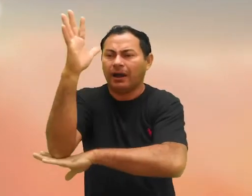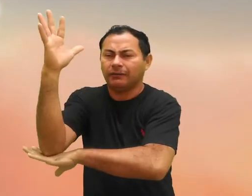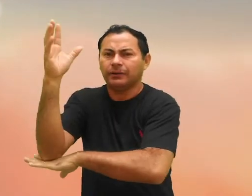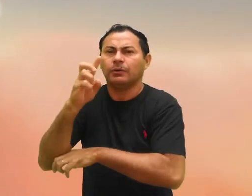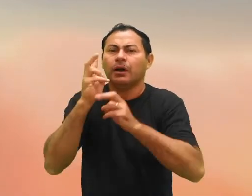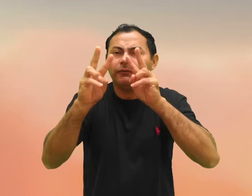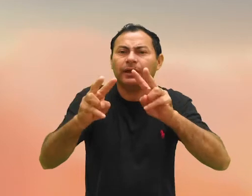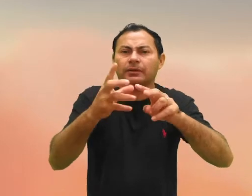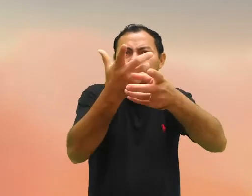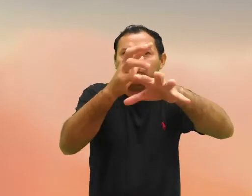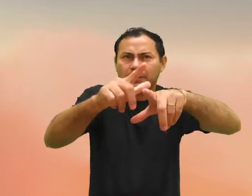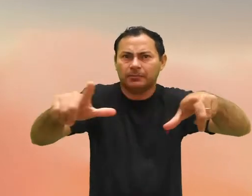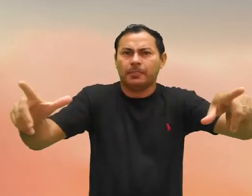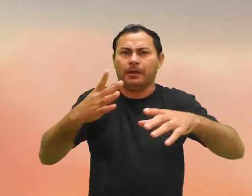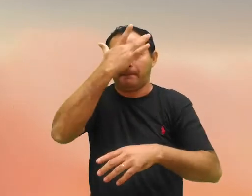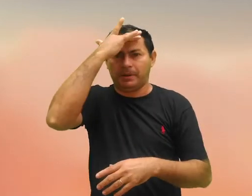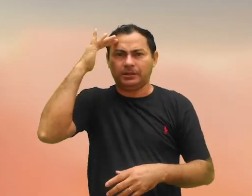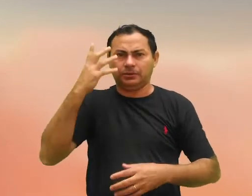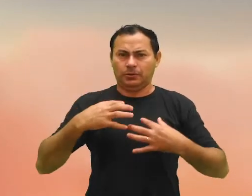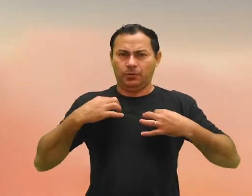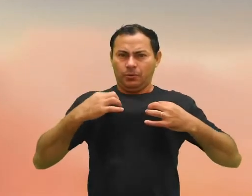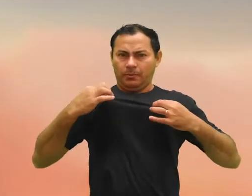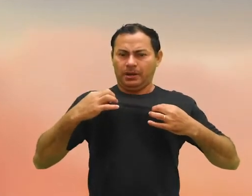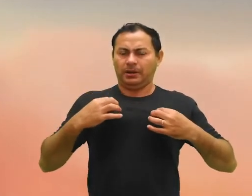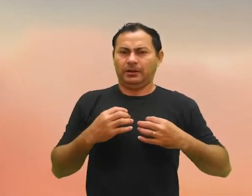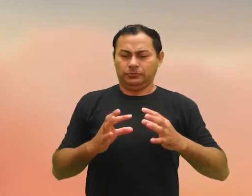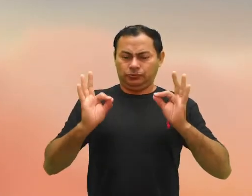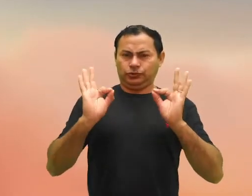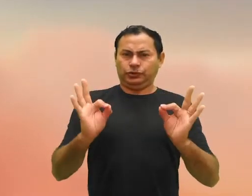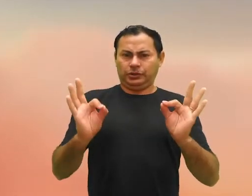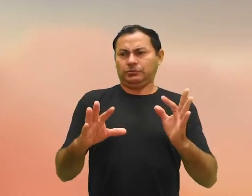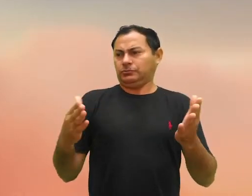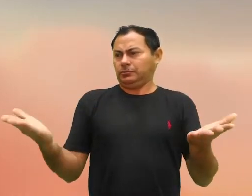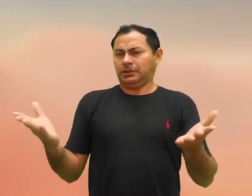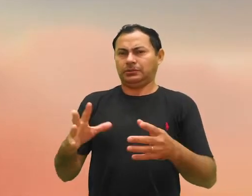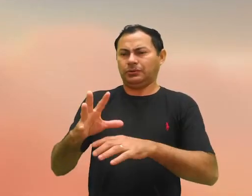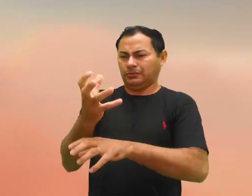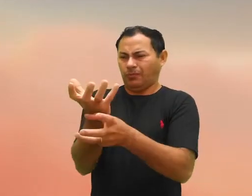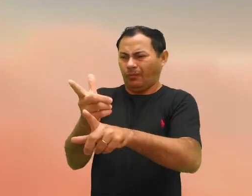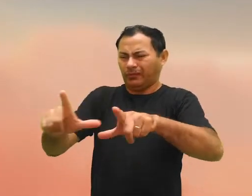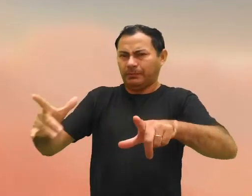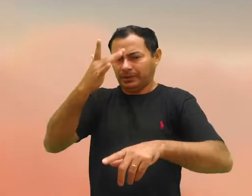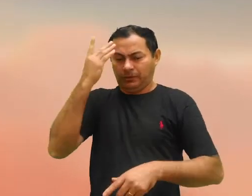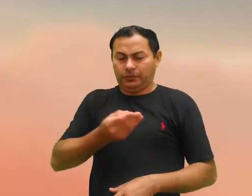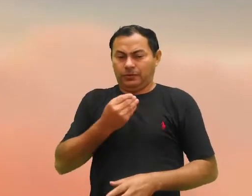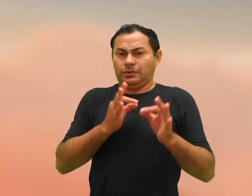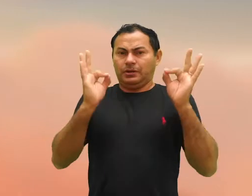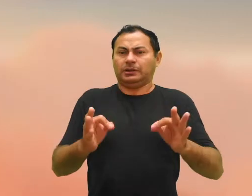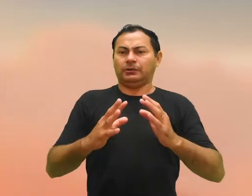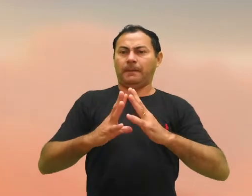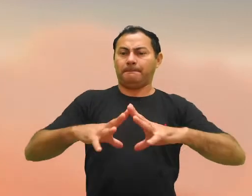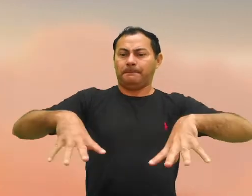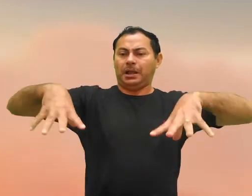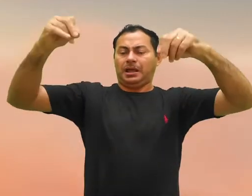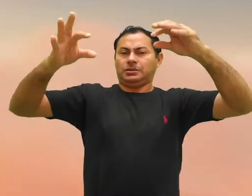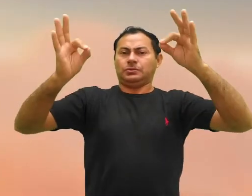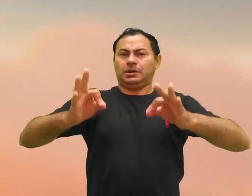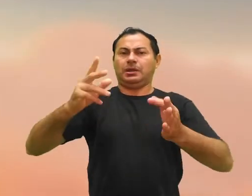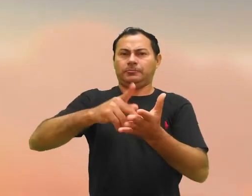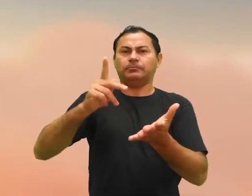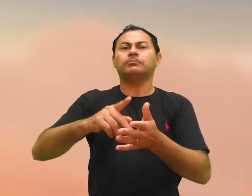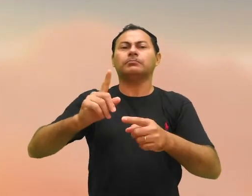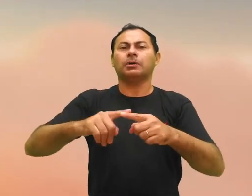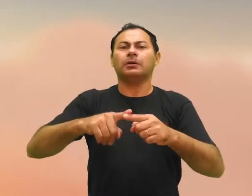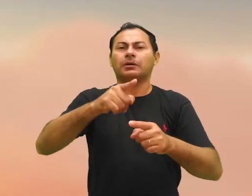agitado pelo vento? Ou o que vocês foram ver? Um homem vestido de roupas finas? Ora, os que usam roupas finas estão nos